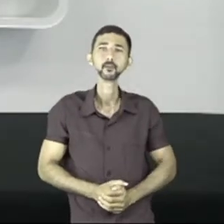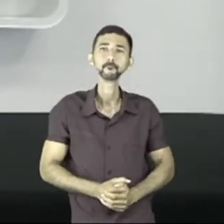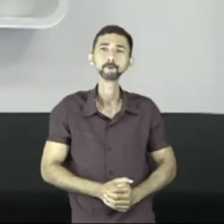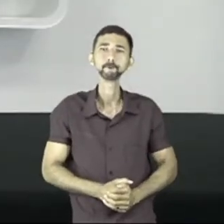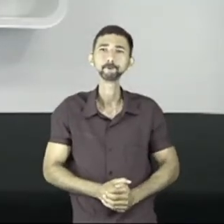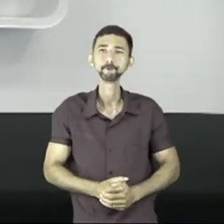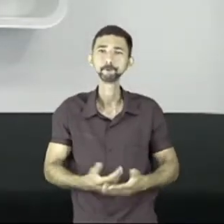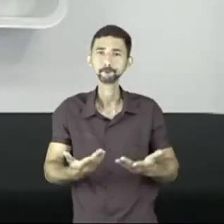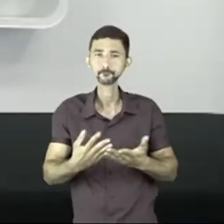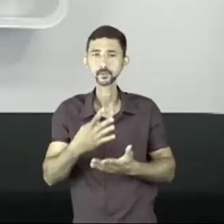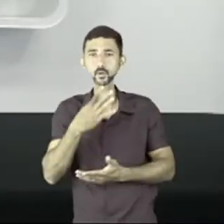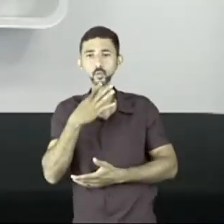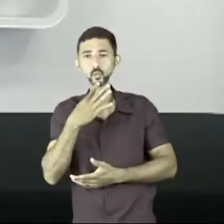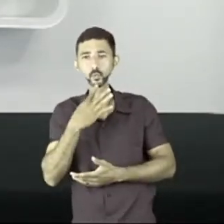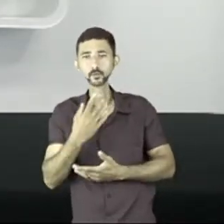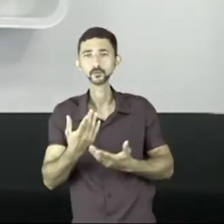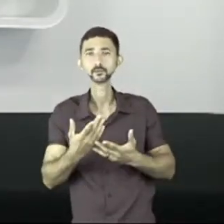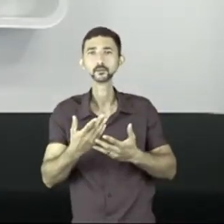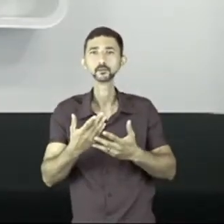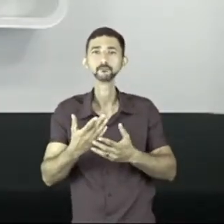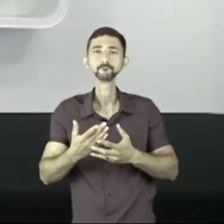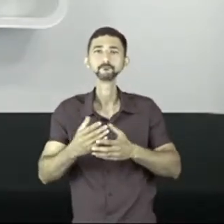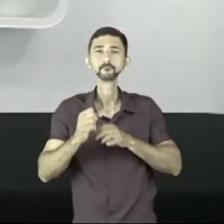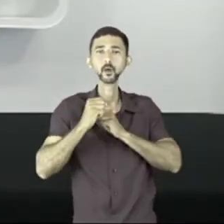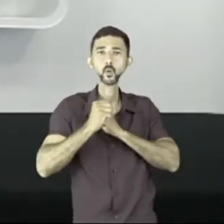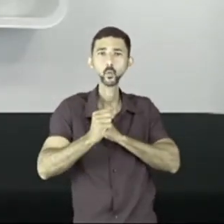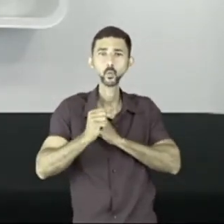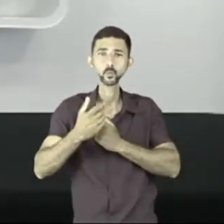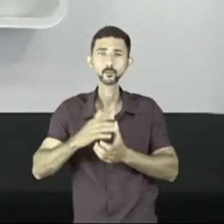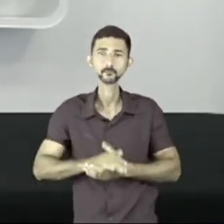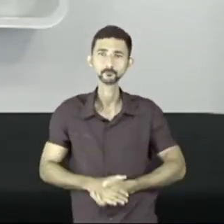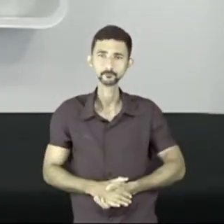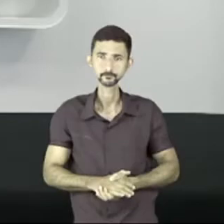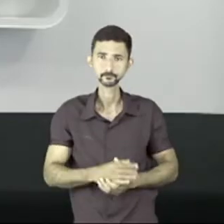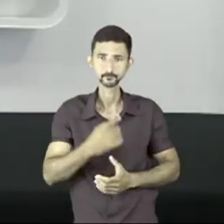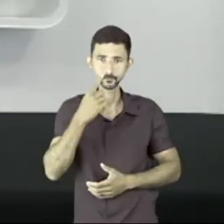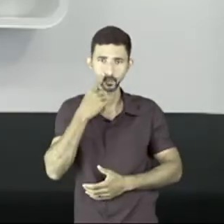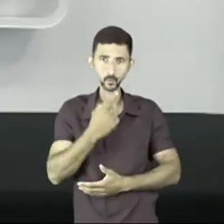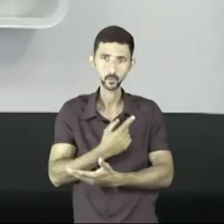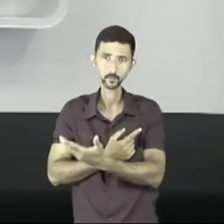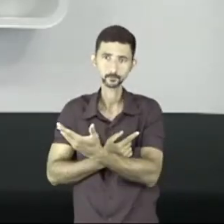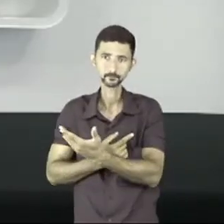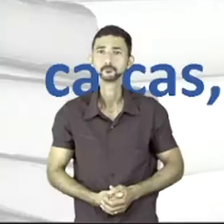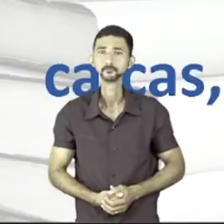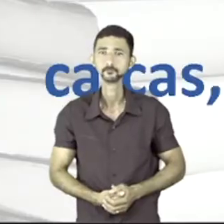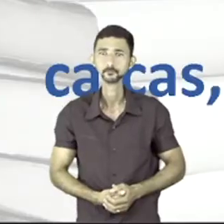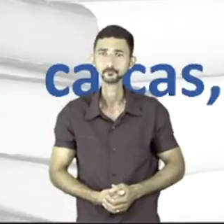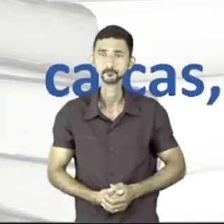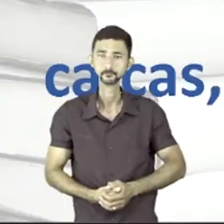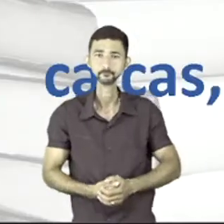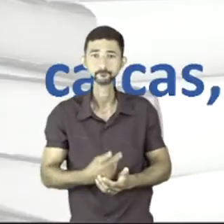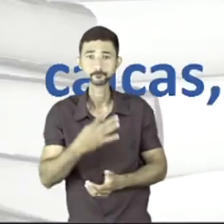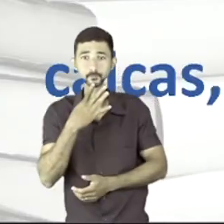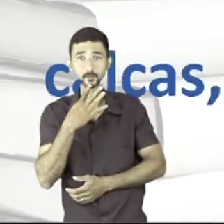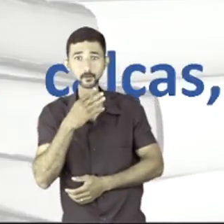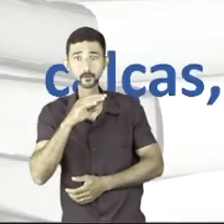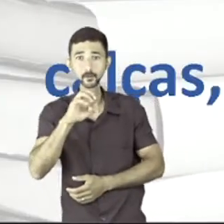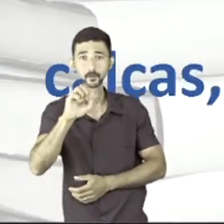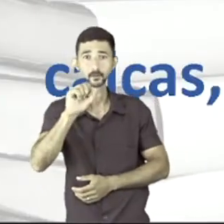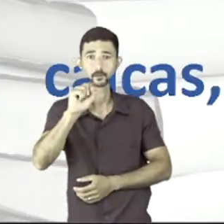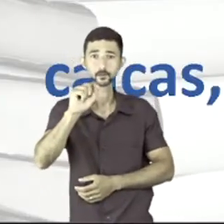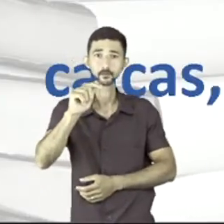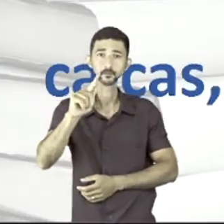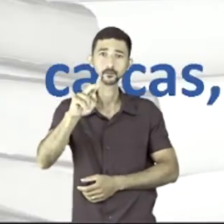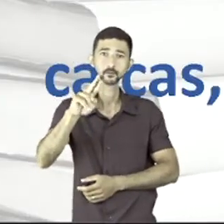conhecer uma dessas lutas de forma mais aprofundada. Então vamos voltar para a nossa tela. nós vamos conhecer a